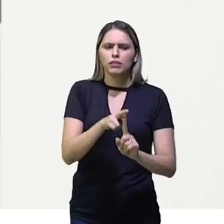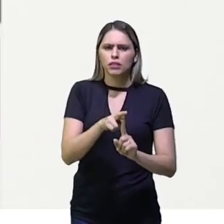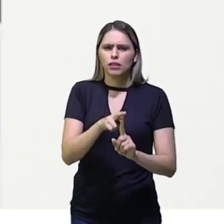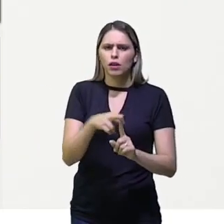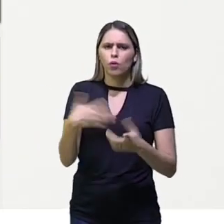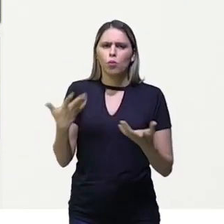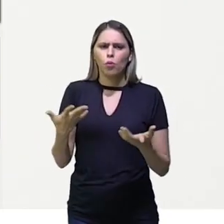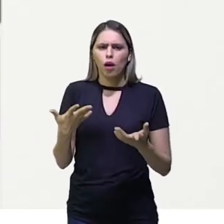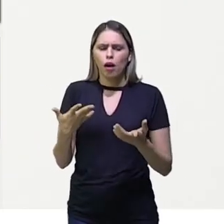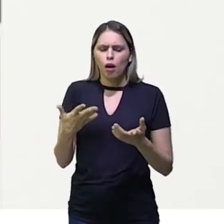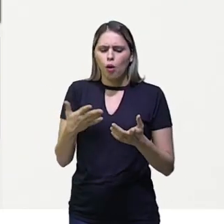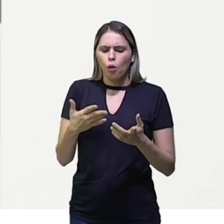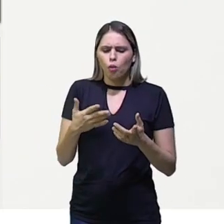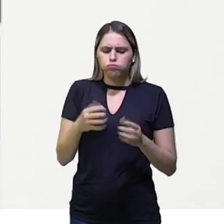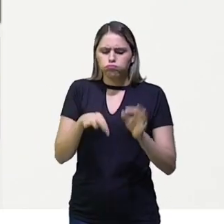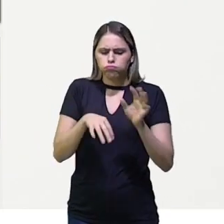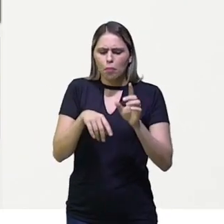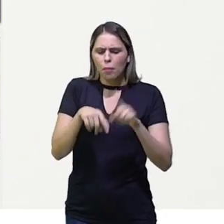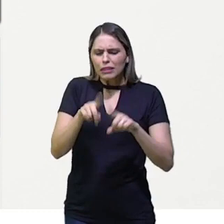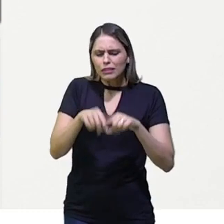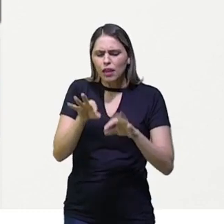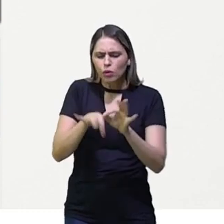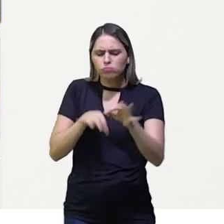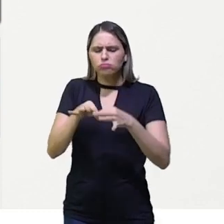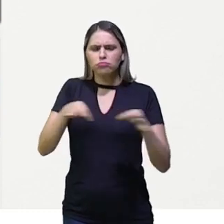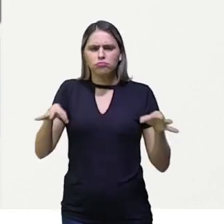representa quais instrumentos de medida?